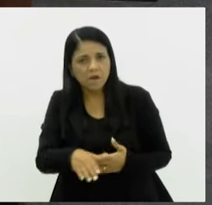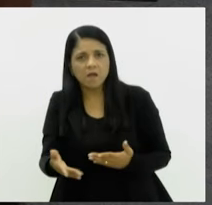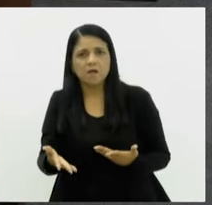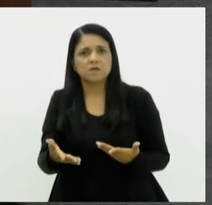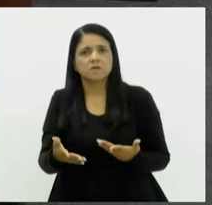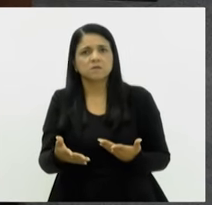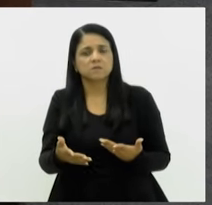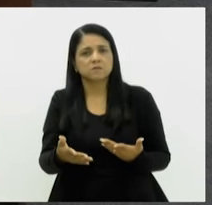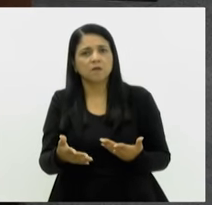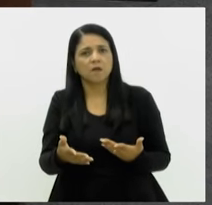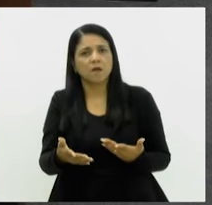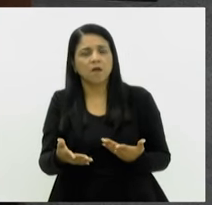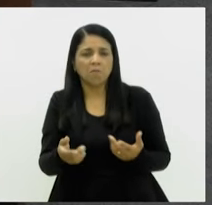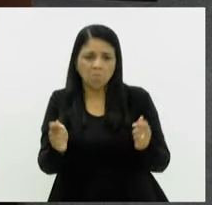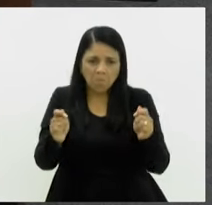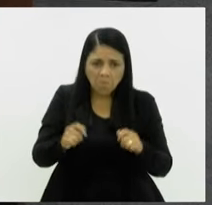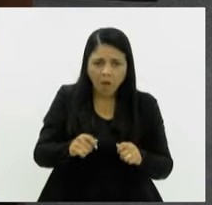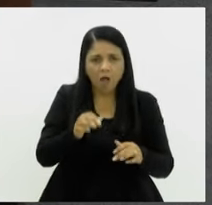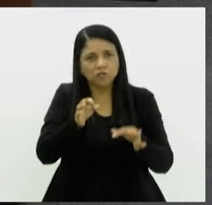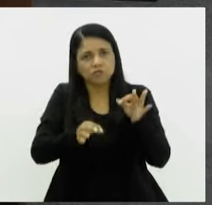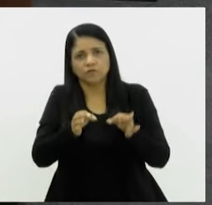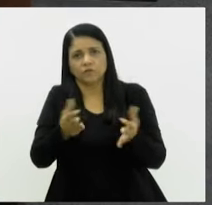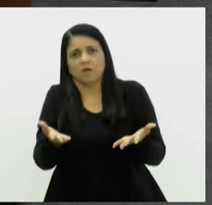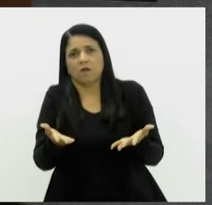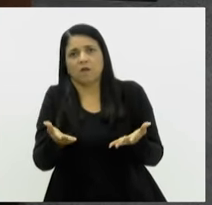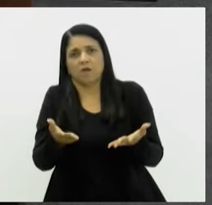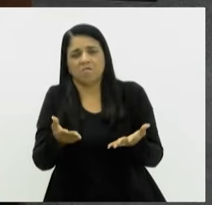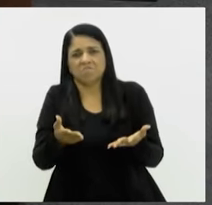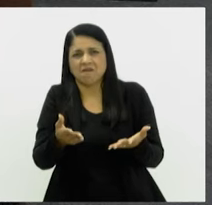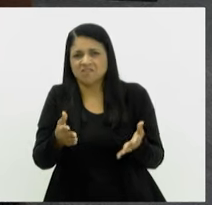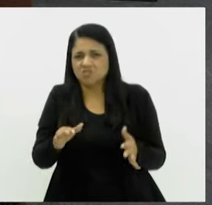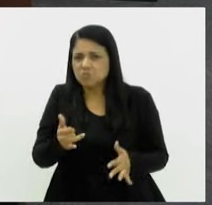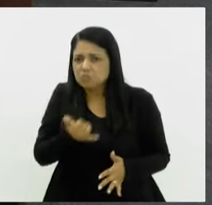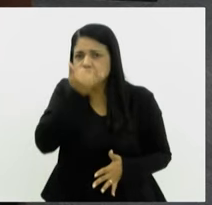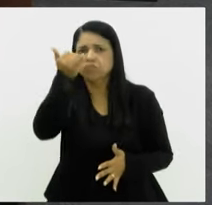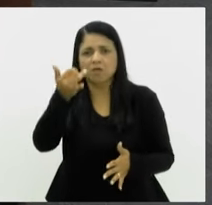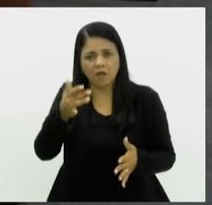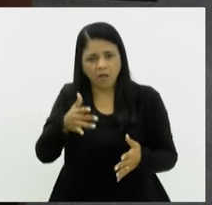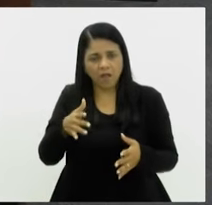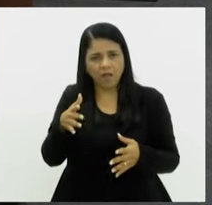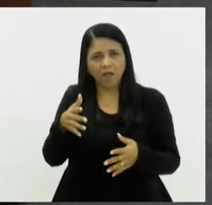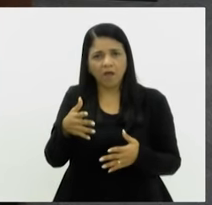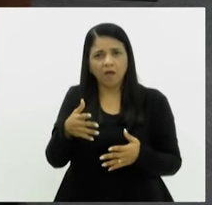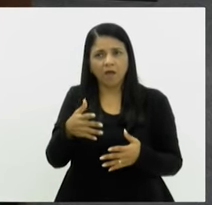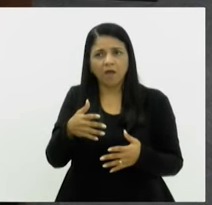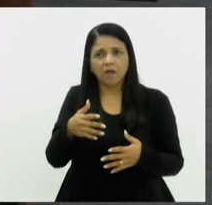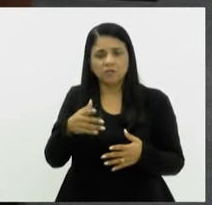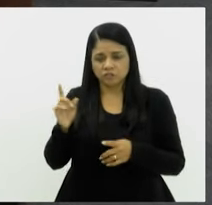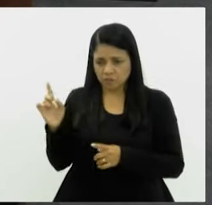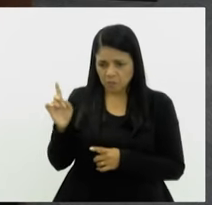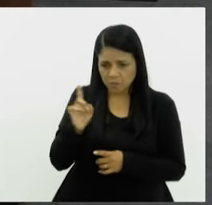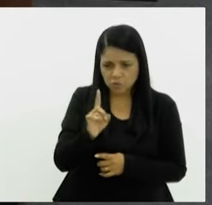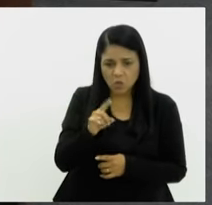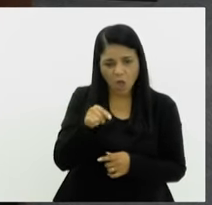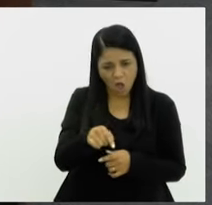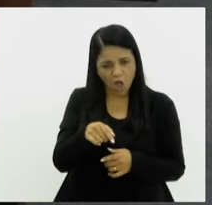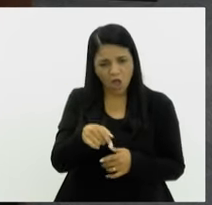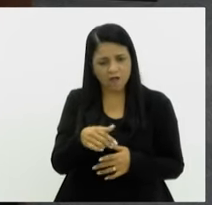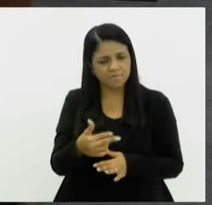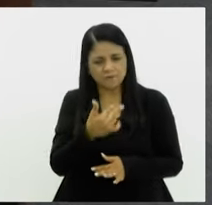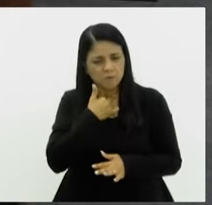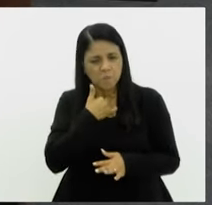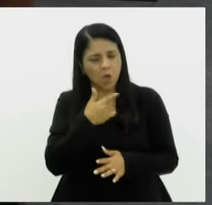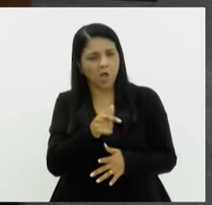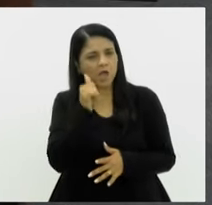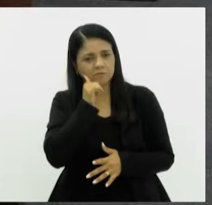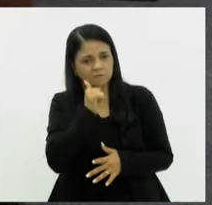poderia ser justificado, mas não uma coisa assim, tipo, olha, chegava alguém e dizia, olha, essa mulher não pode ficar